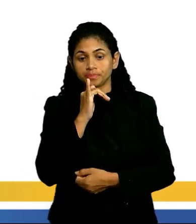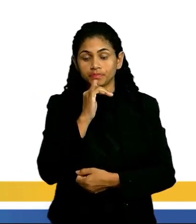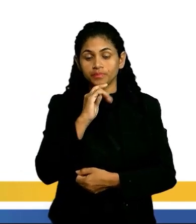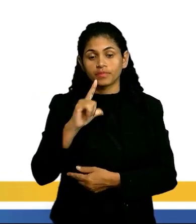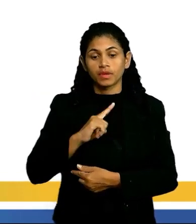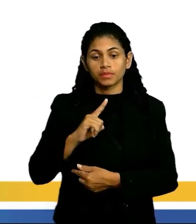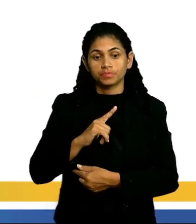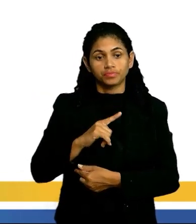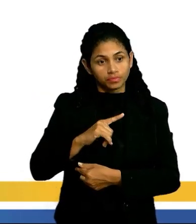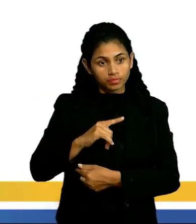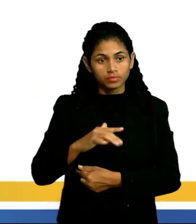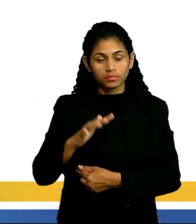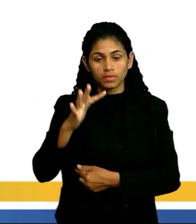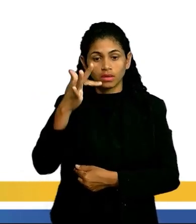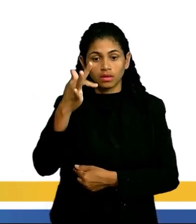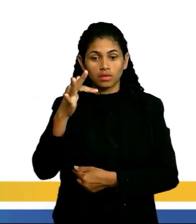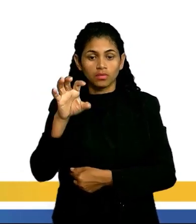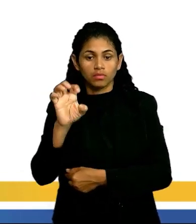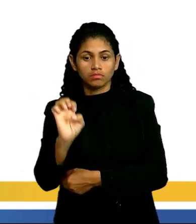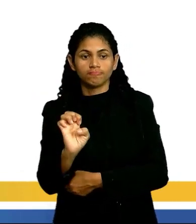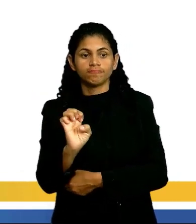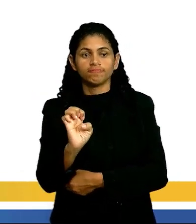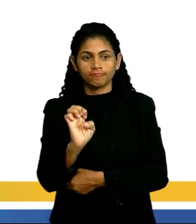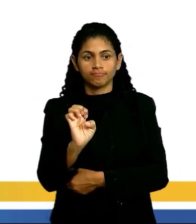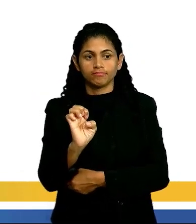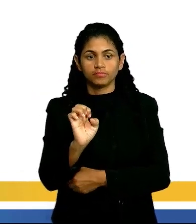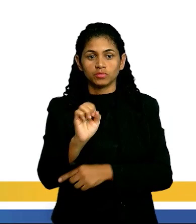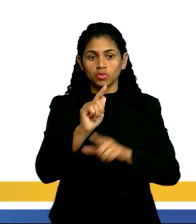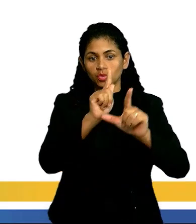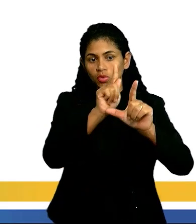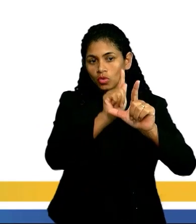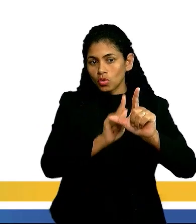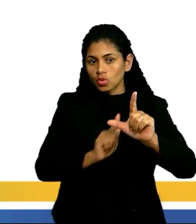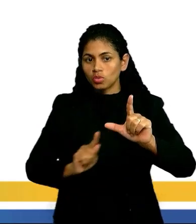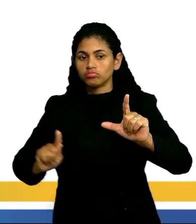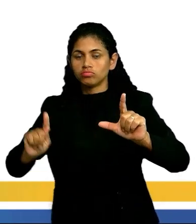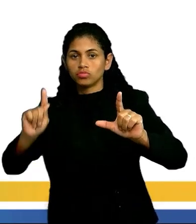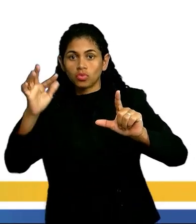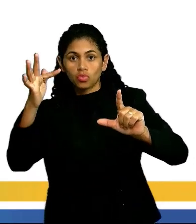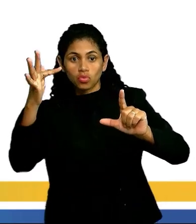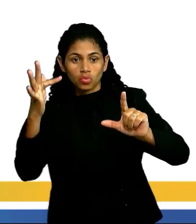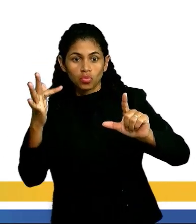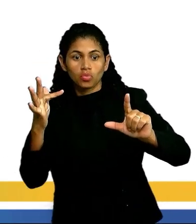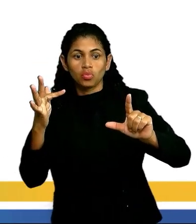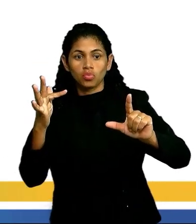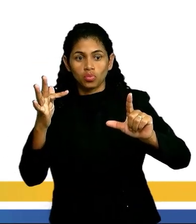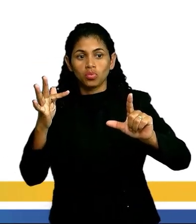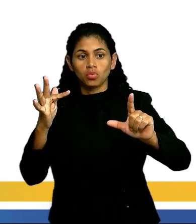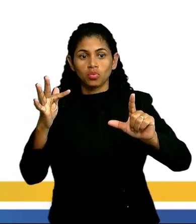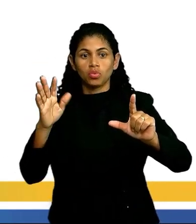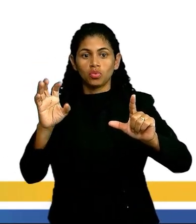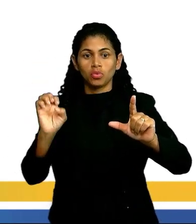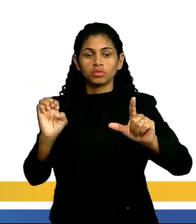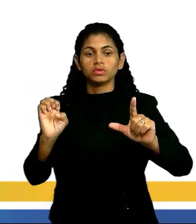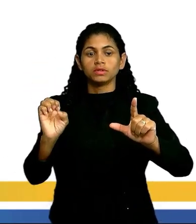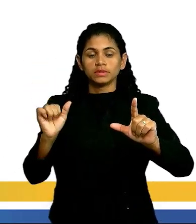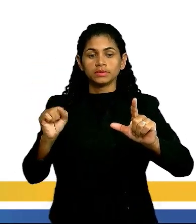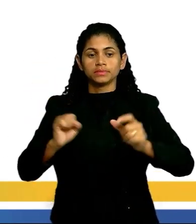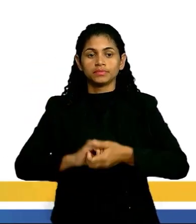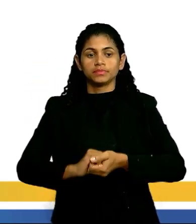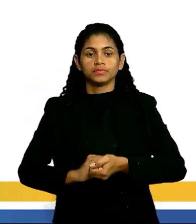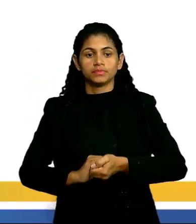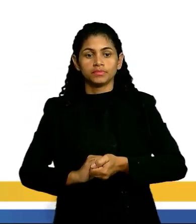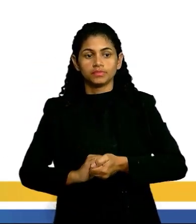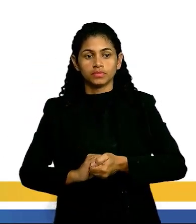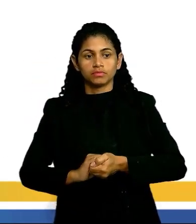ferro reagindo com monóxido de carbono, formando ferro metálico e gás carbônico. O ferro ele sai de 3